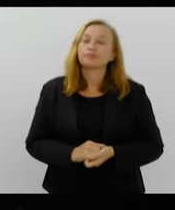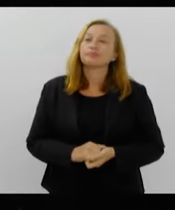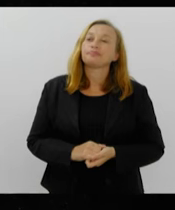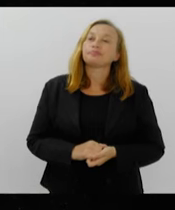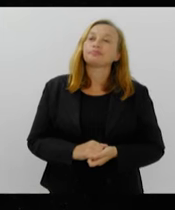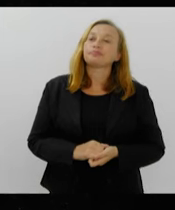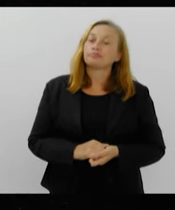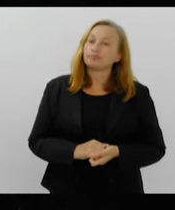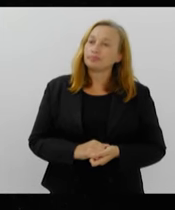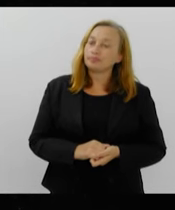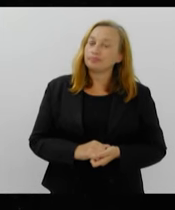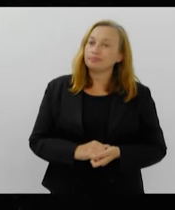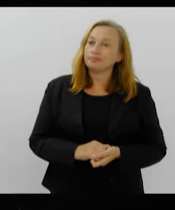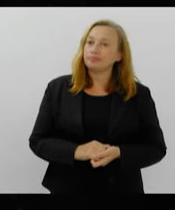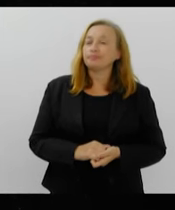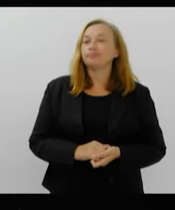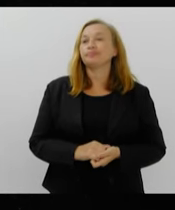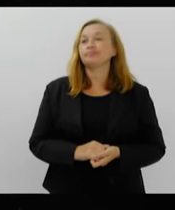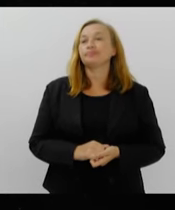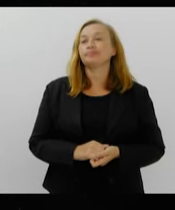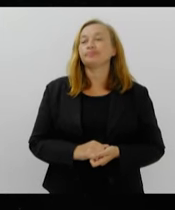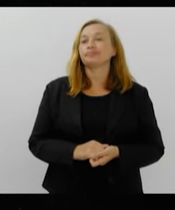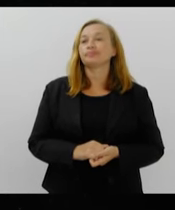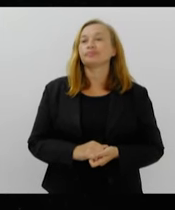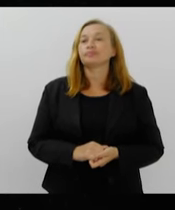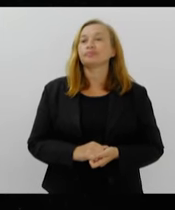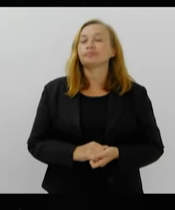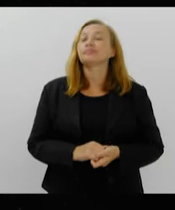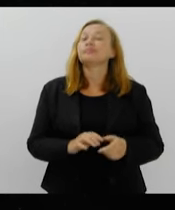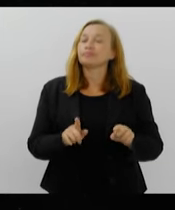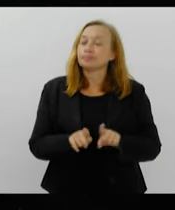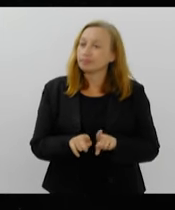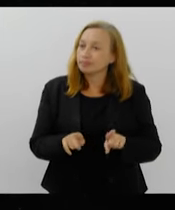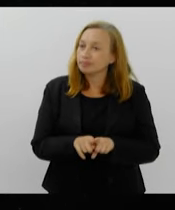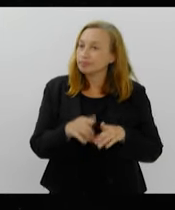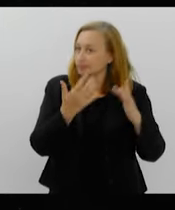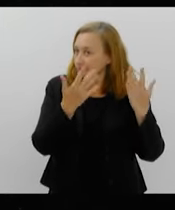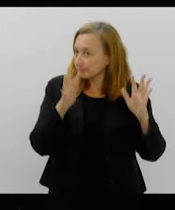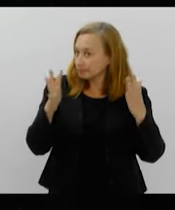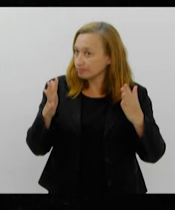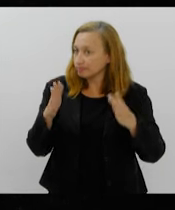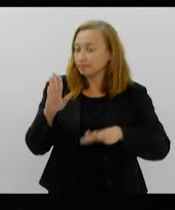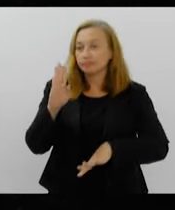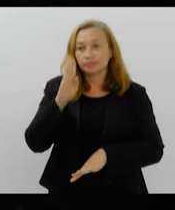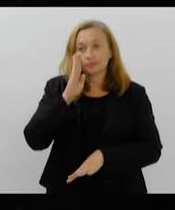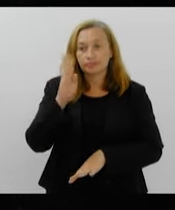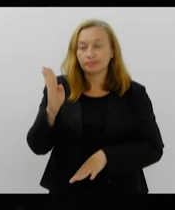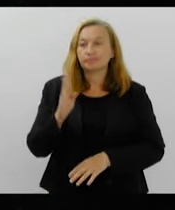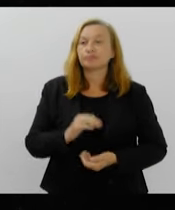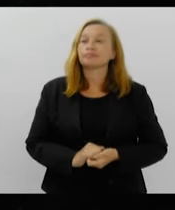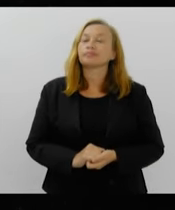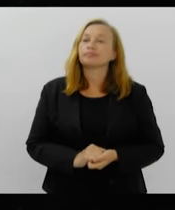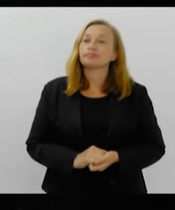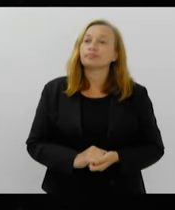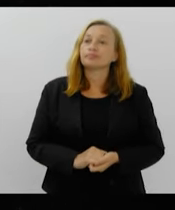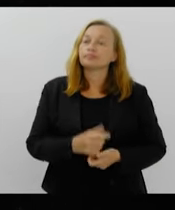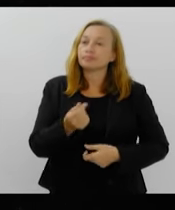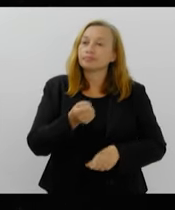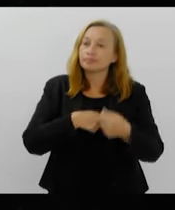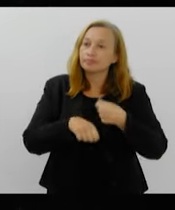acumula pra nossa existência mas também celebrar mentalmente o fato da